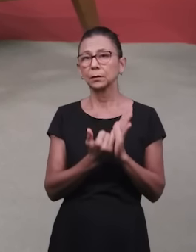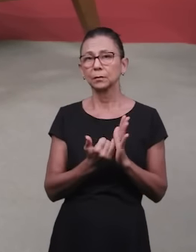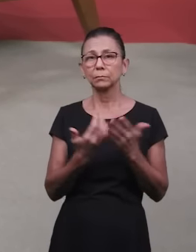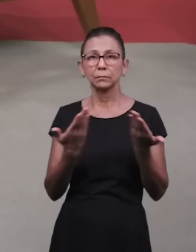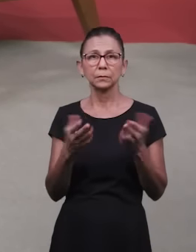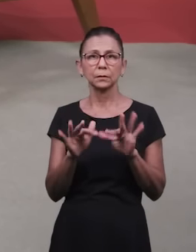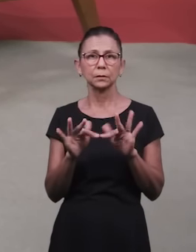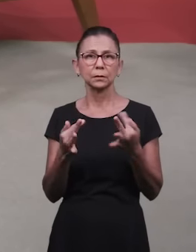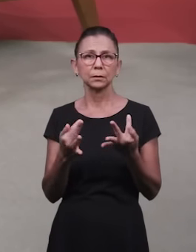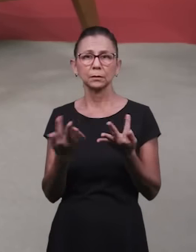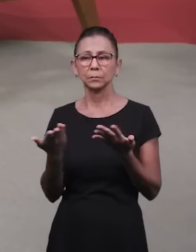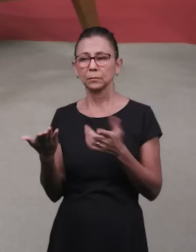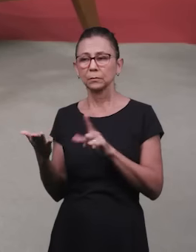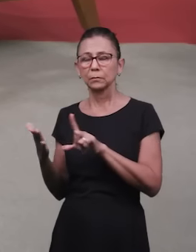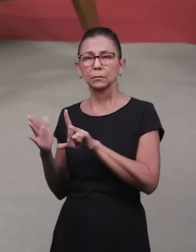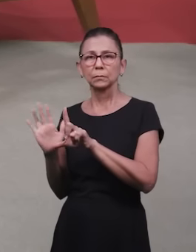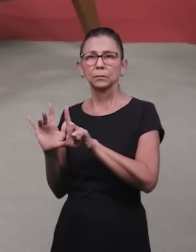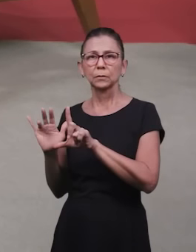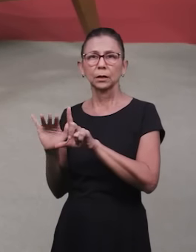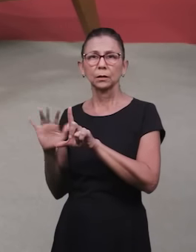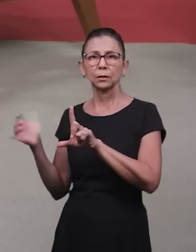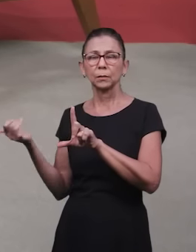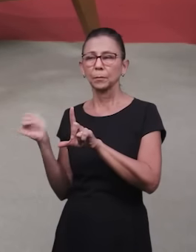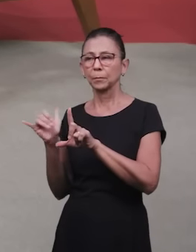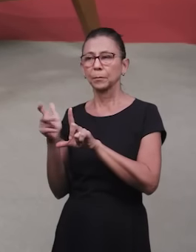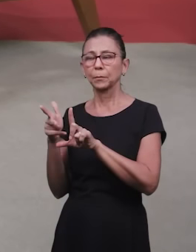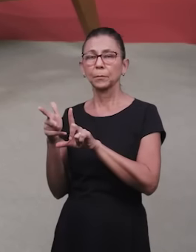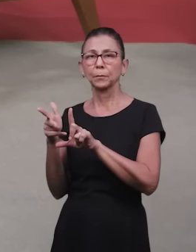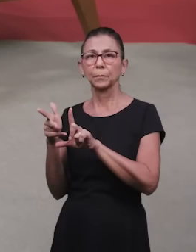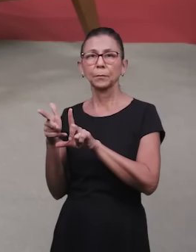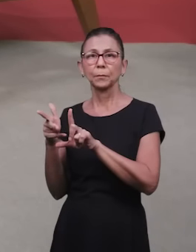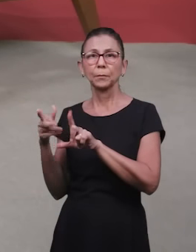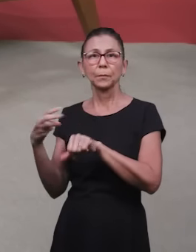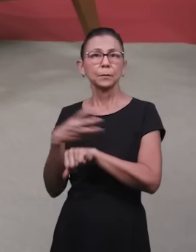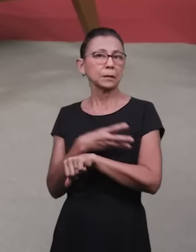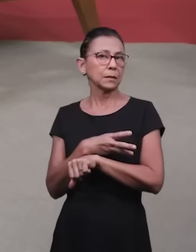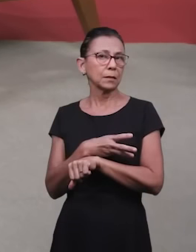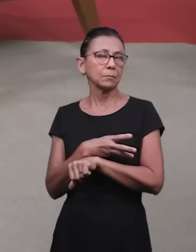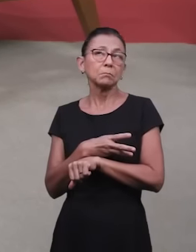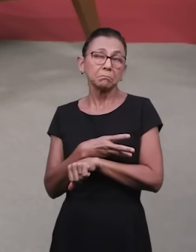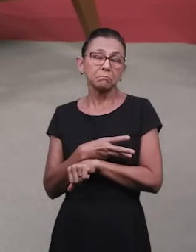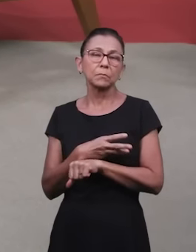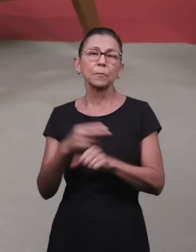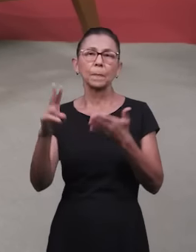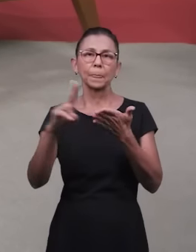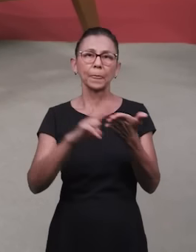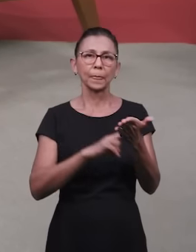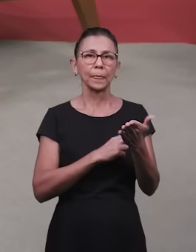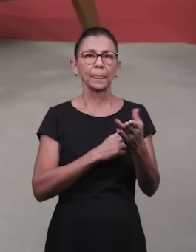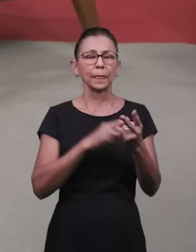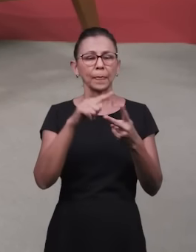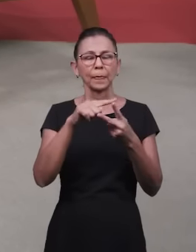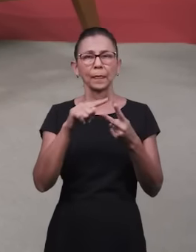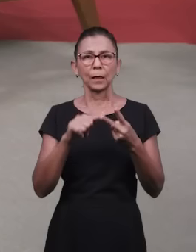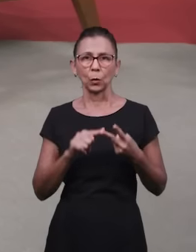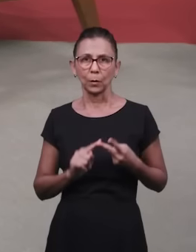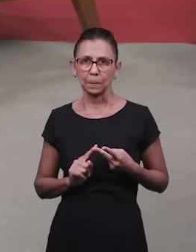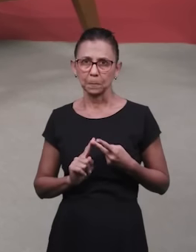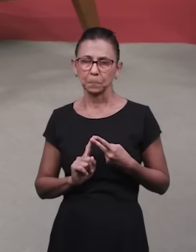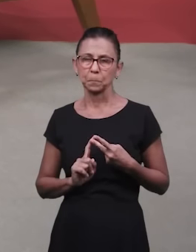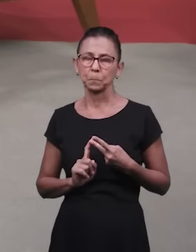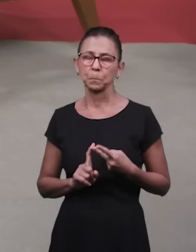só apontar a câmera para o QR Code, seu celular para o QR Code, e você já vai para o WhatsApp. E você pode nos mandar uma mensagem de duas maneiras diferentes.